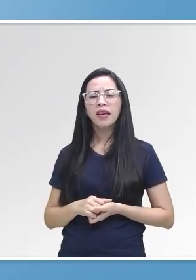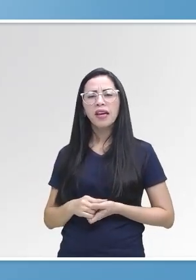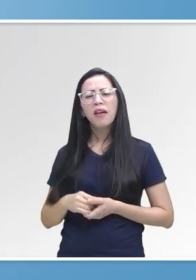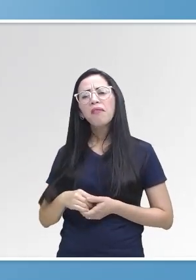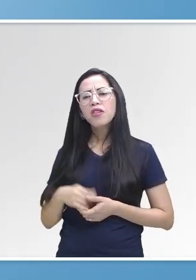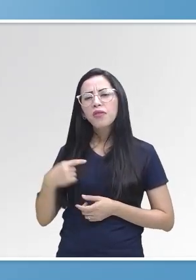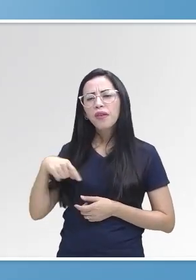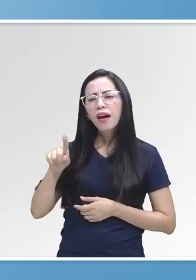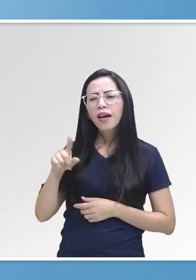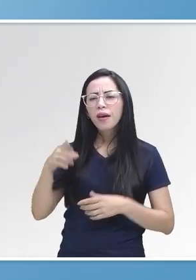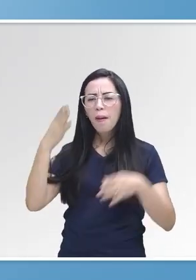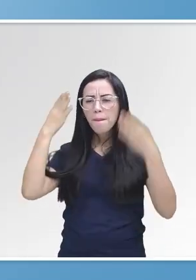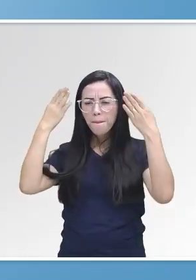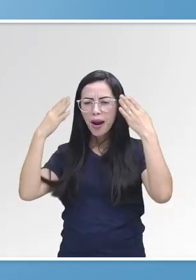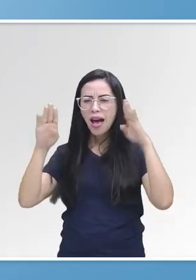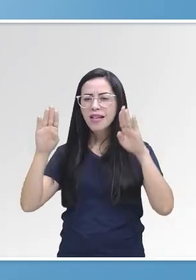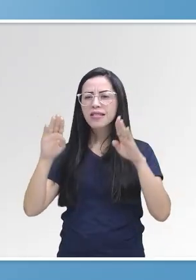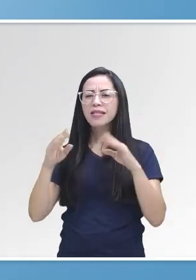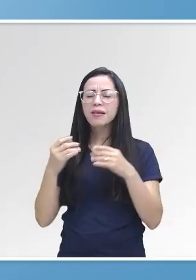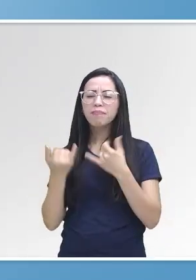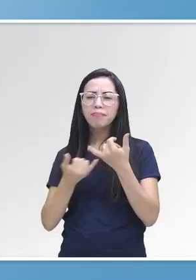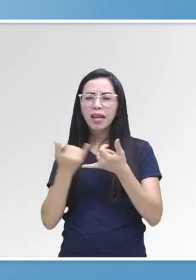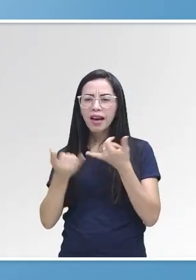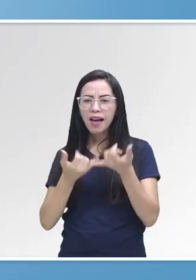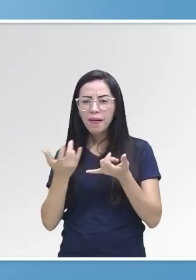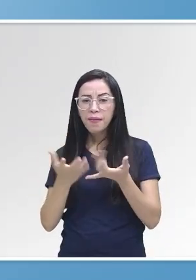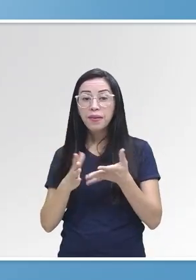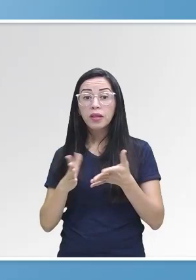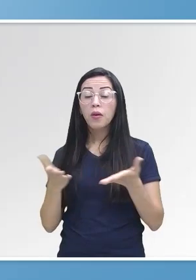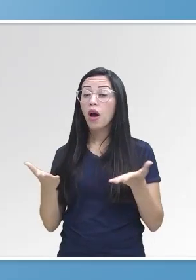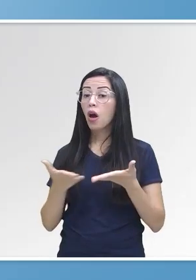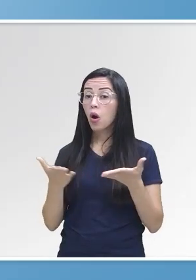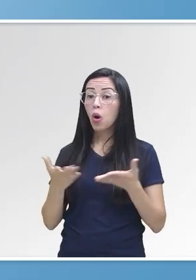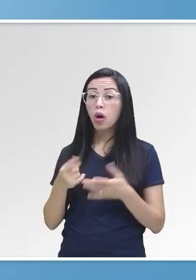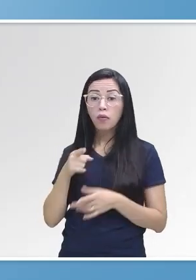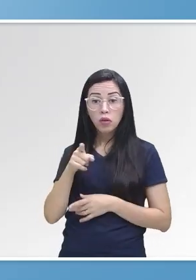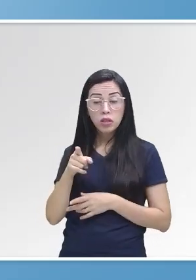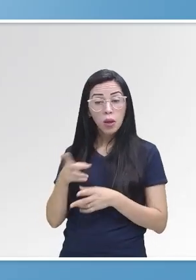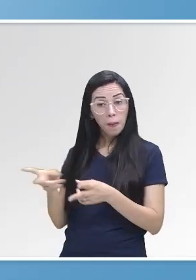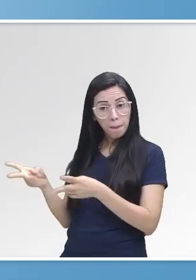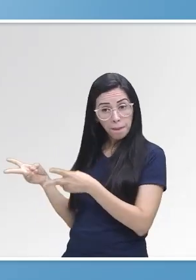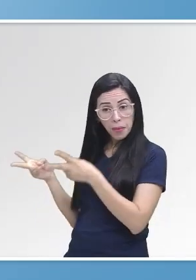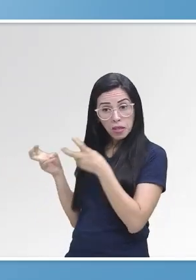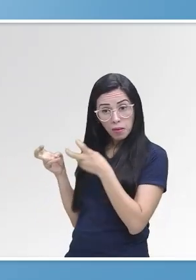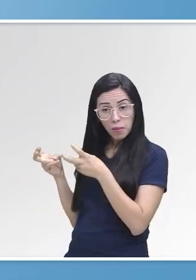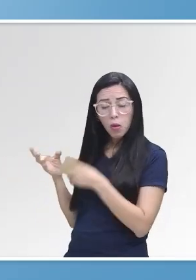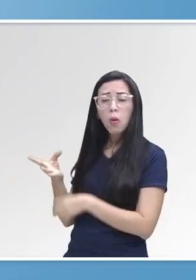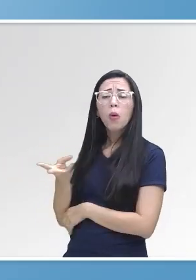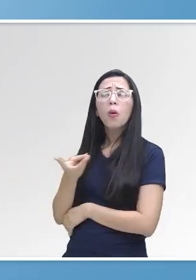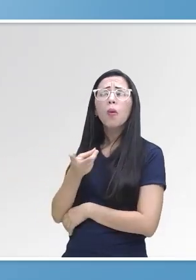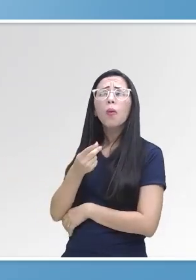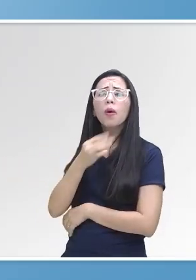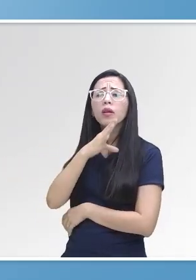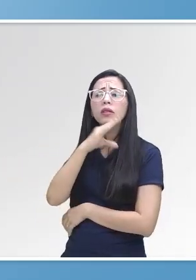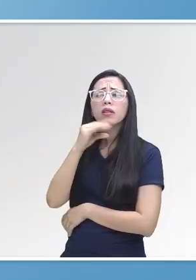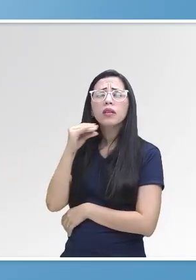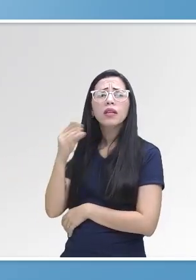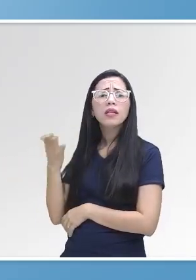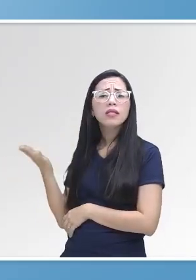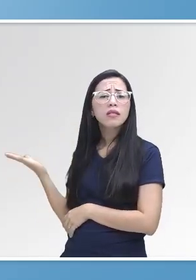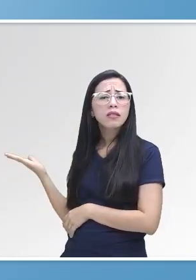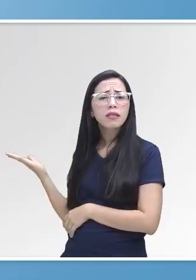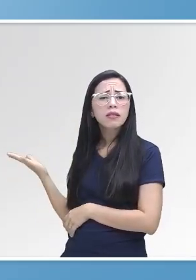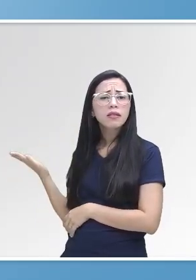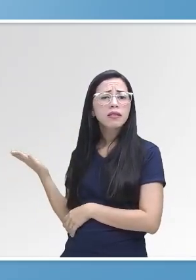parque e quantas crianças têm brincando Nesse balanço Vocês estão vendo olha aí ó um dois três quatro tem